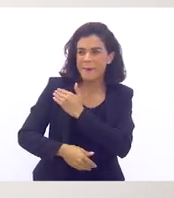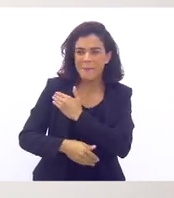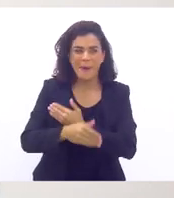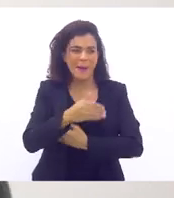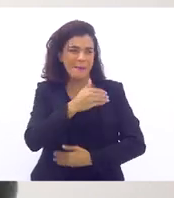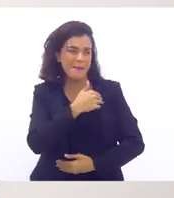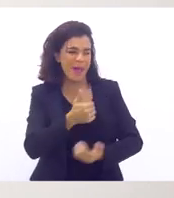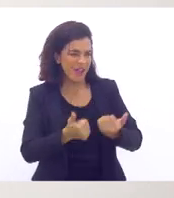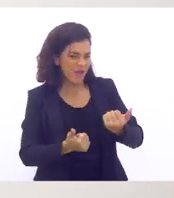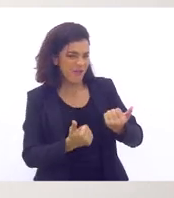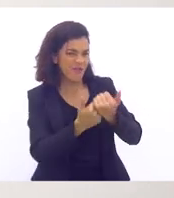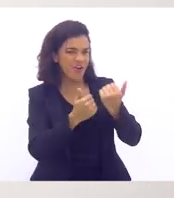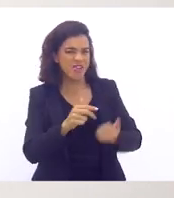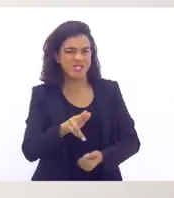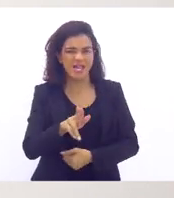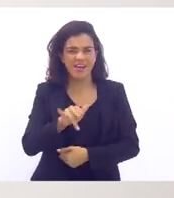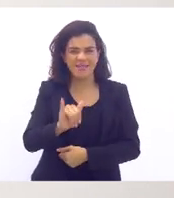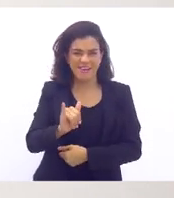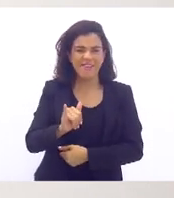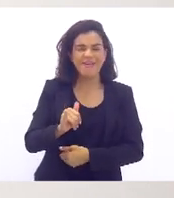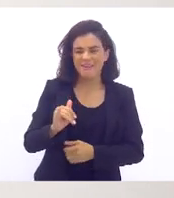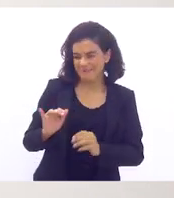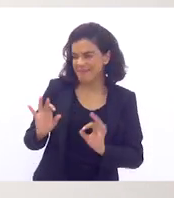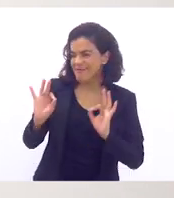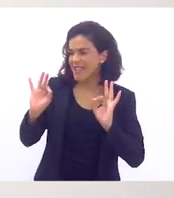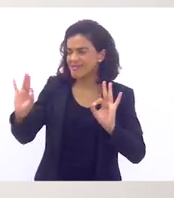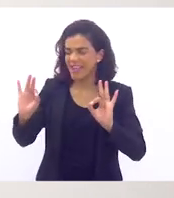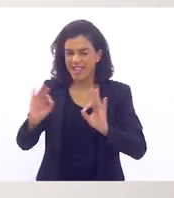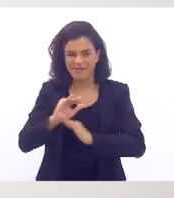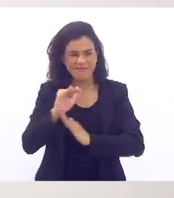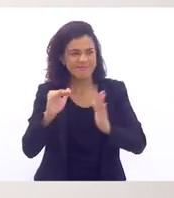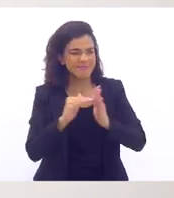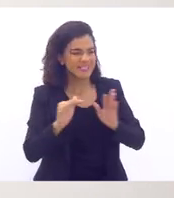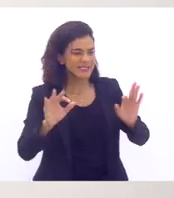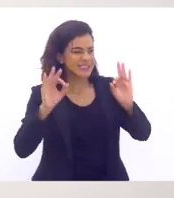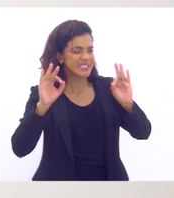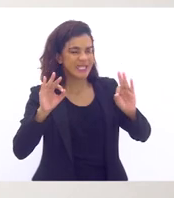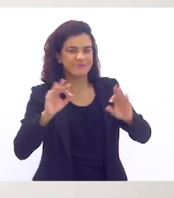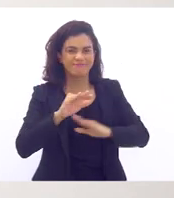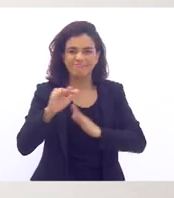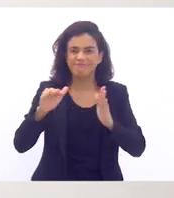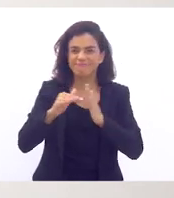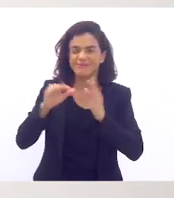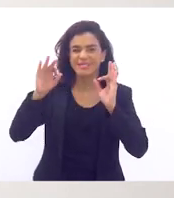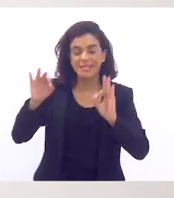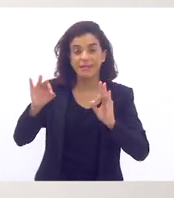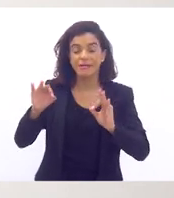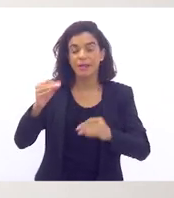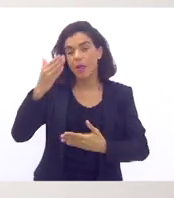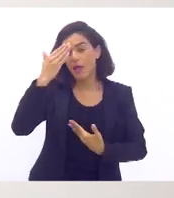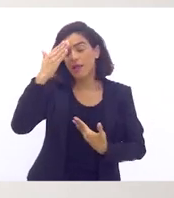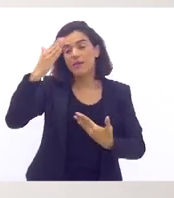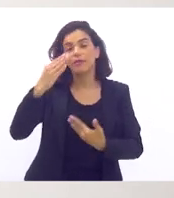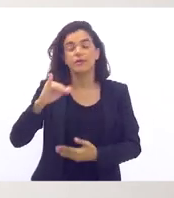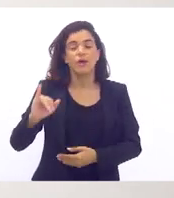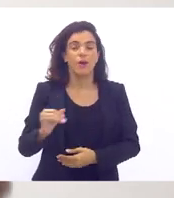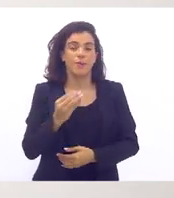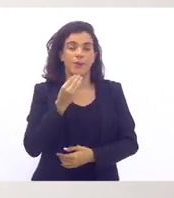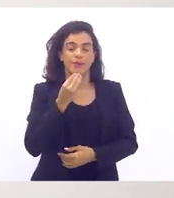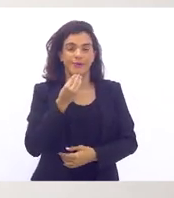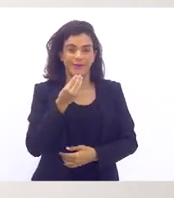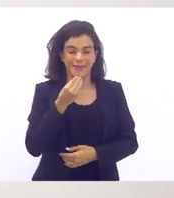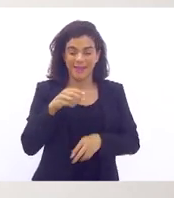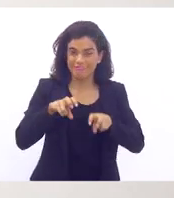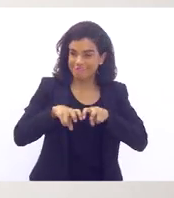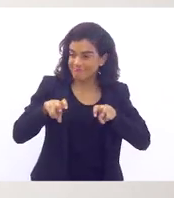força para o Gui vai dar tudo certo vai dar tudo certo então eu agradeço muito a oportunidade de estar na com todos os deputados com